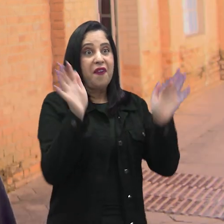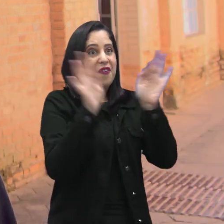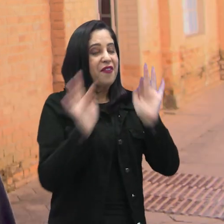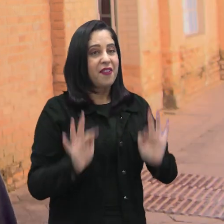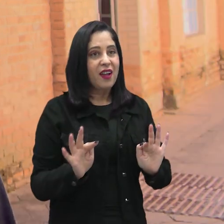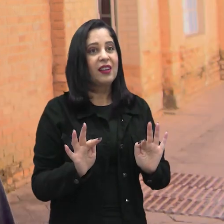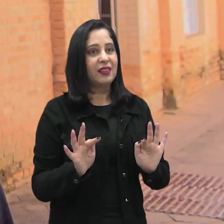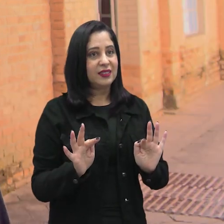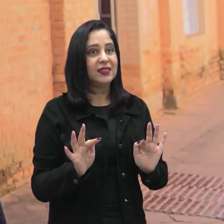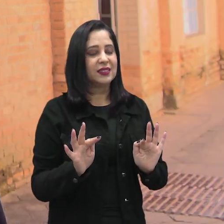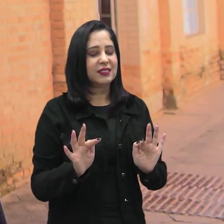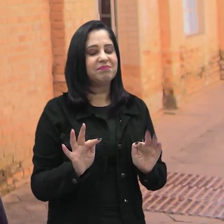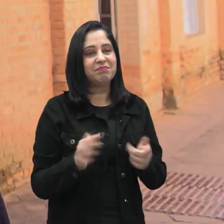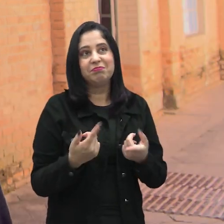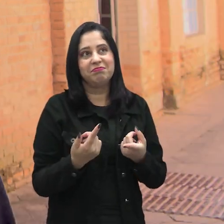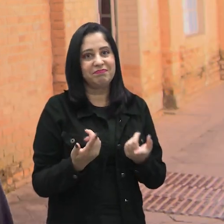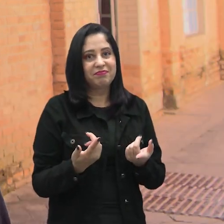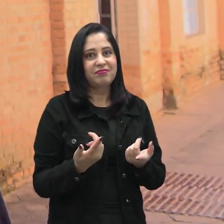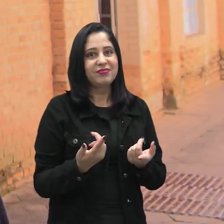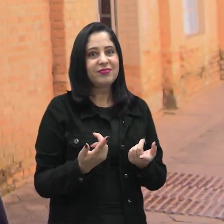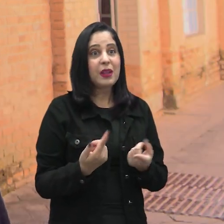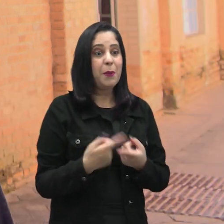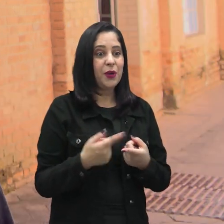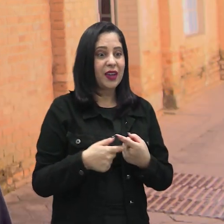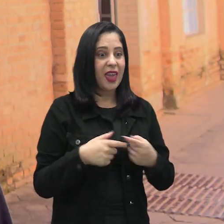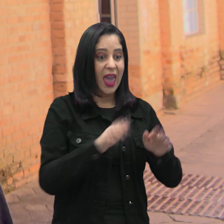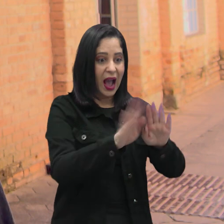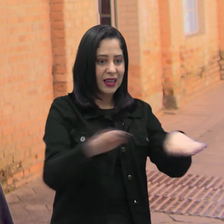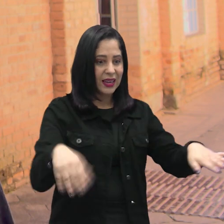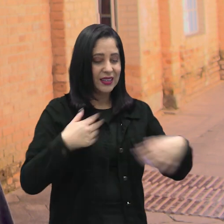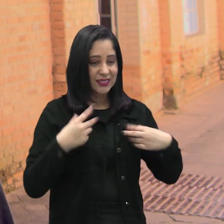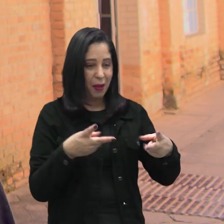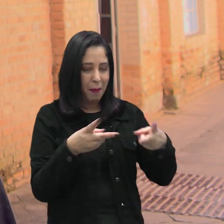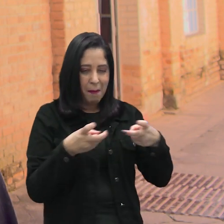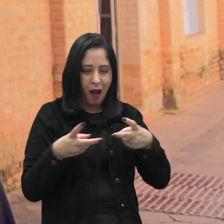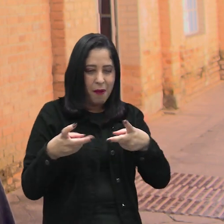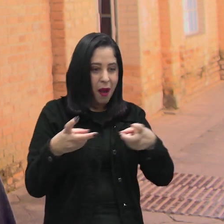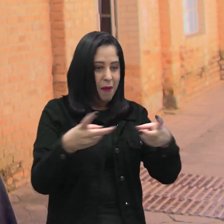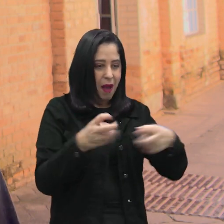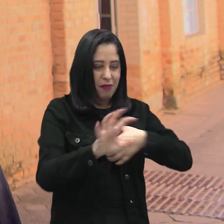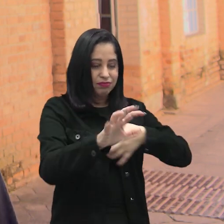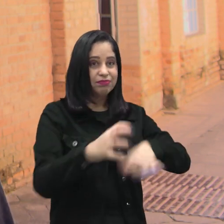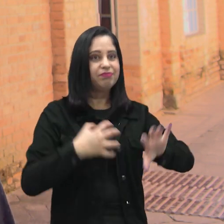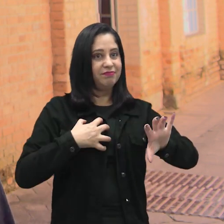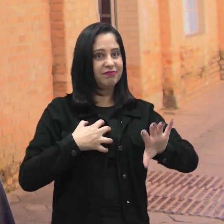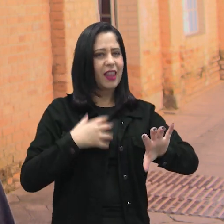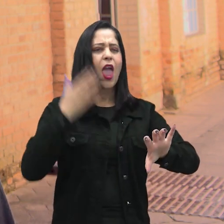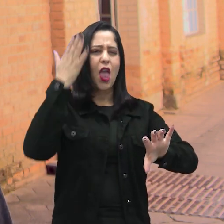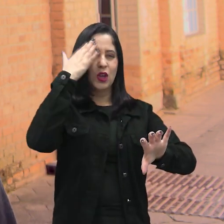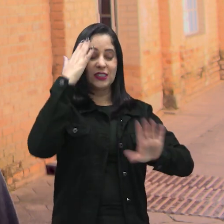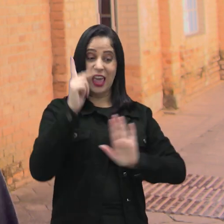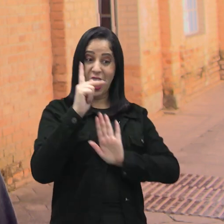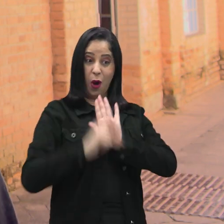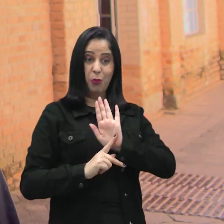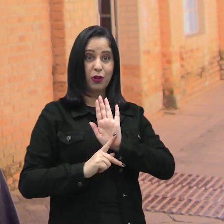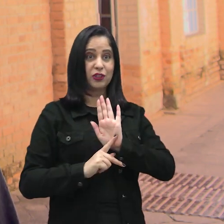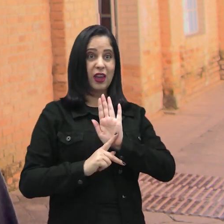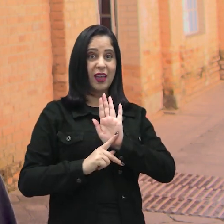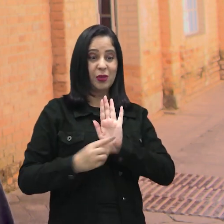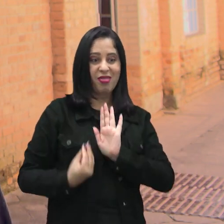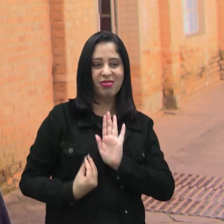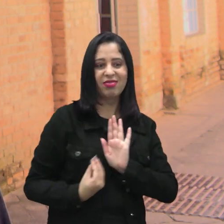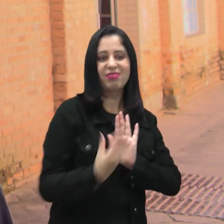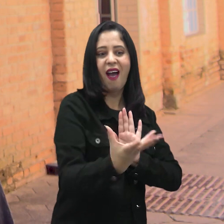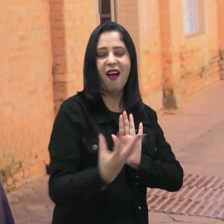feliz, eu fico muito feliz particularmente, me vejo nas crianças aqui do Polo hoje e eu sei o quanto o Guri é enriquecedor para